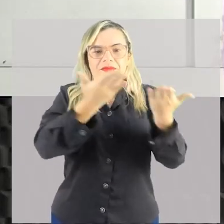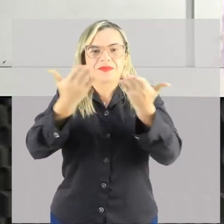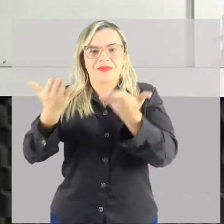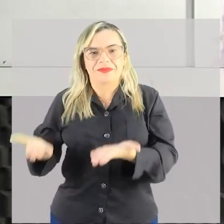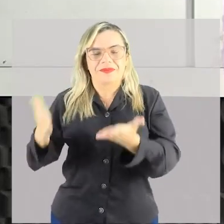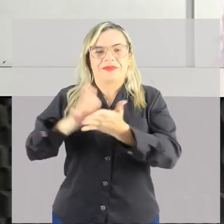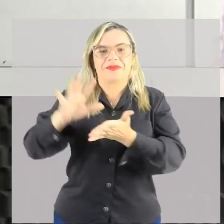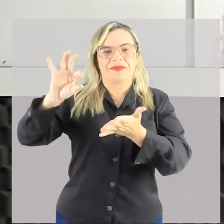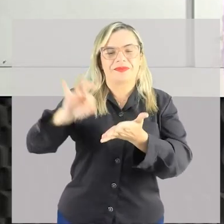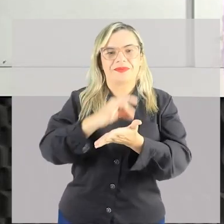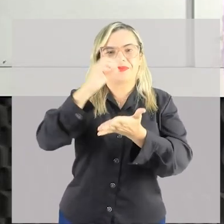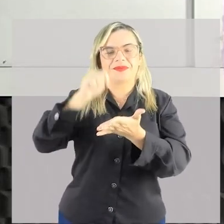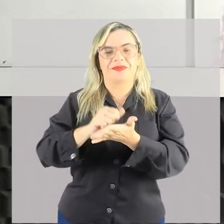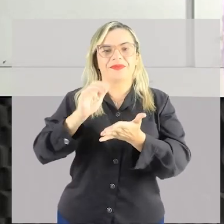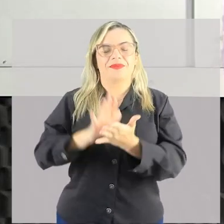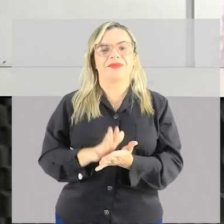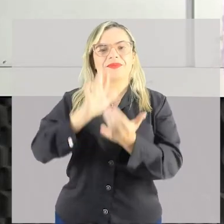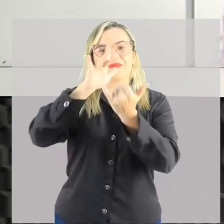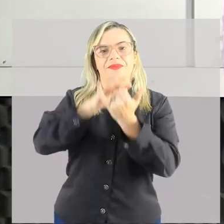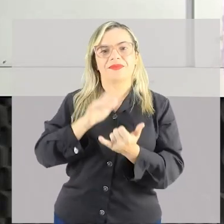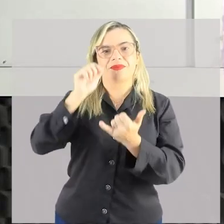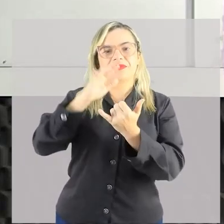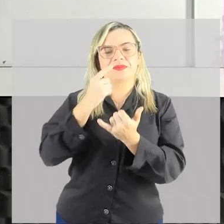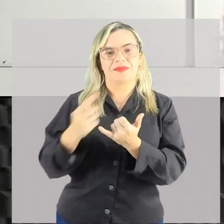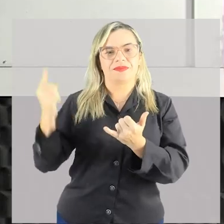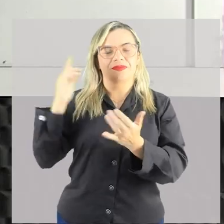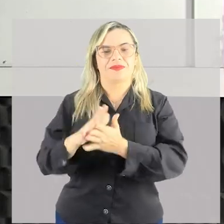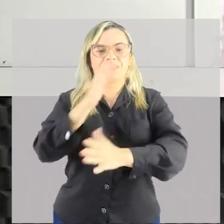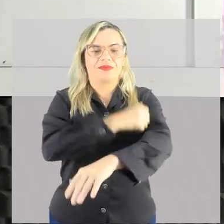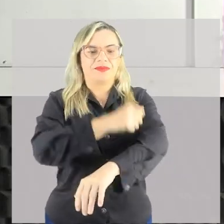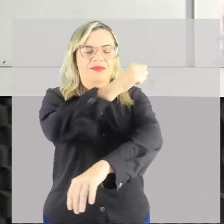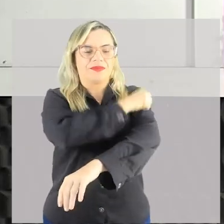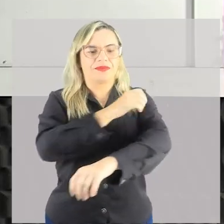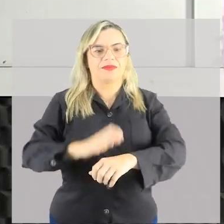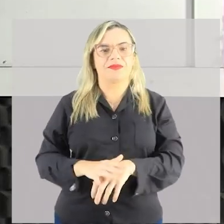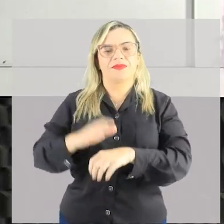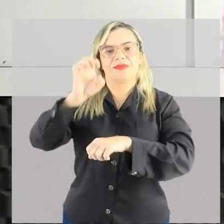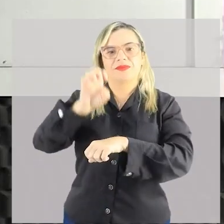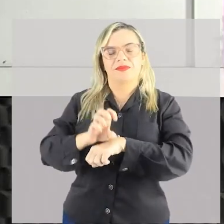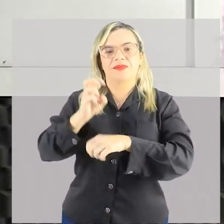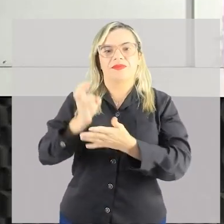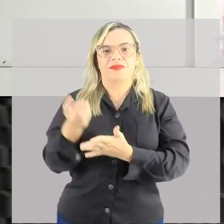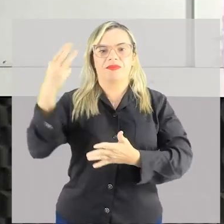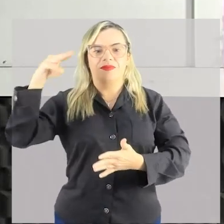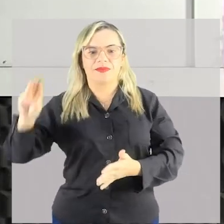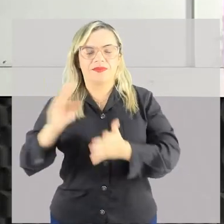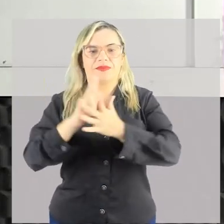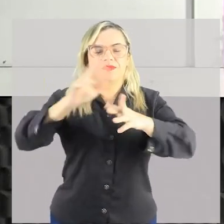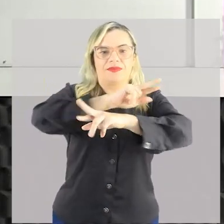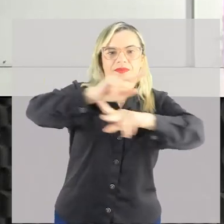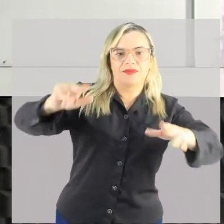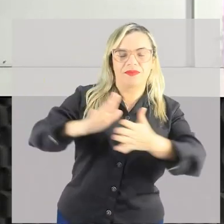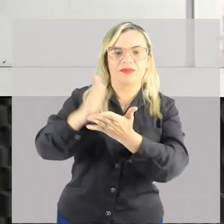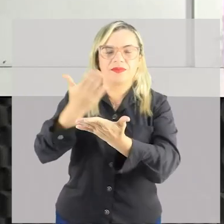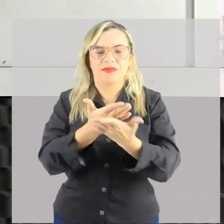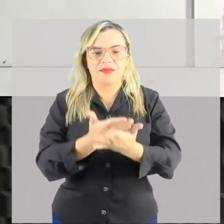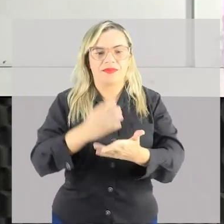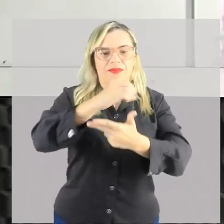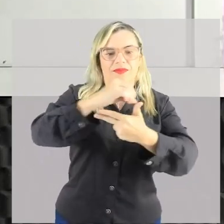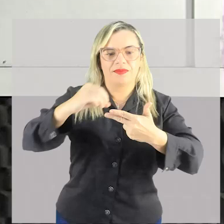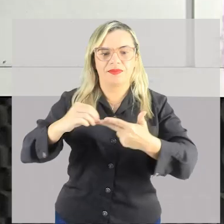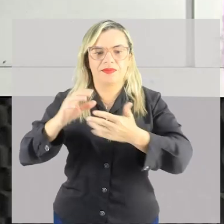a se inscrever no nosso canal né o canal do estudante do estado Maranhão lá tem várias aulas preparatórias para Enem para